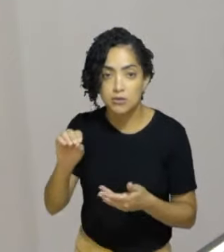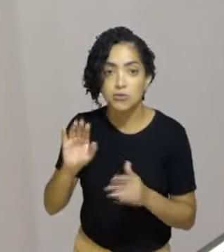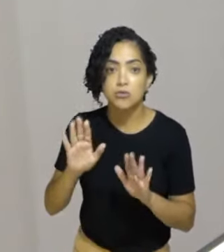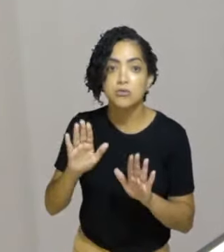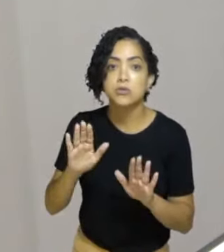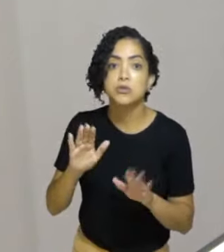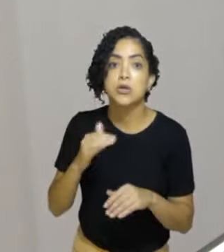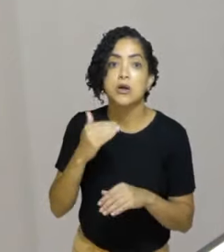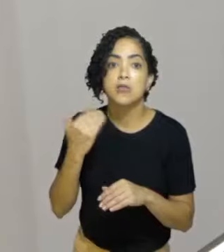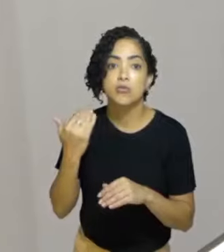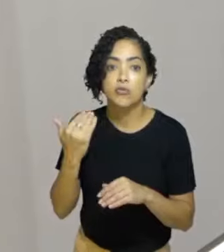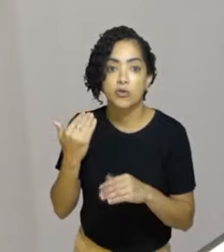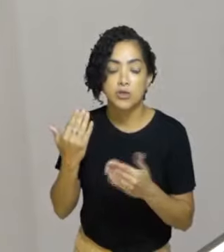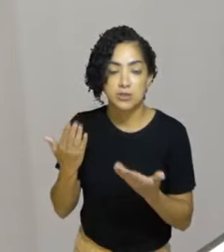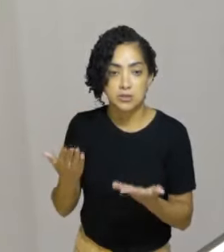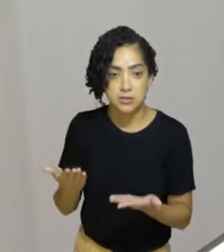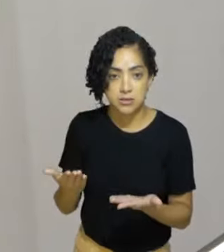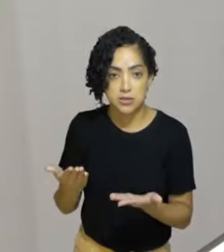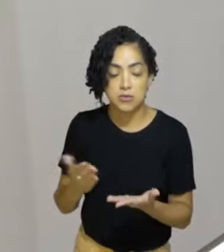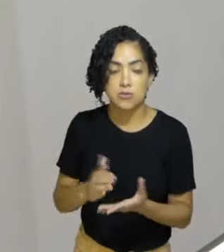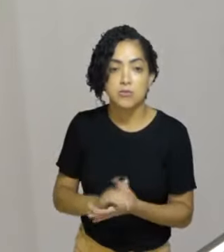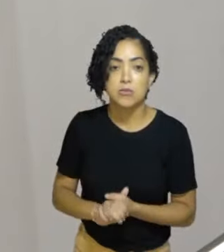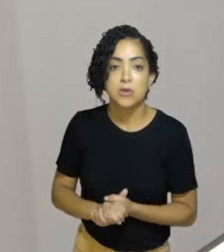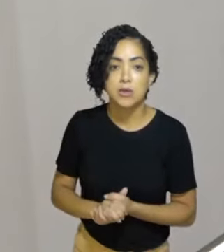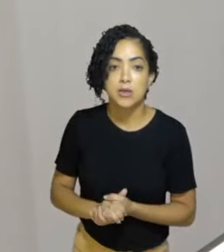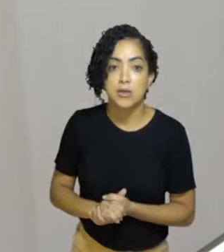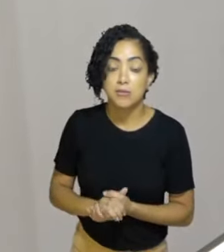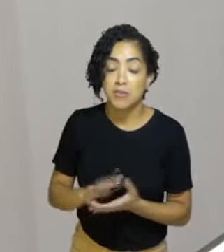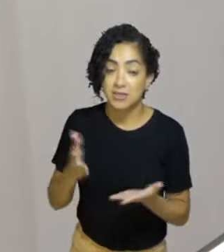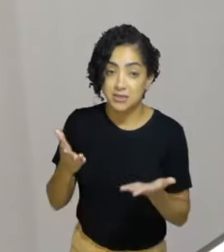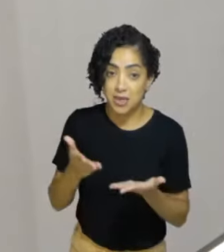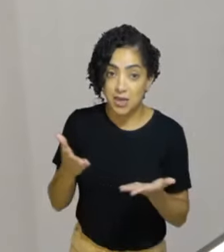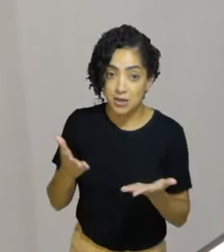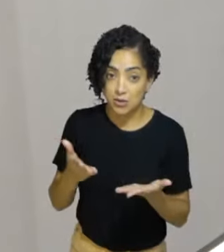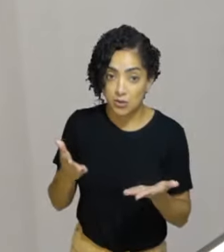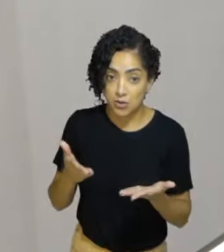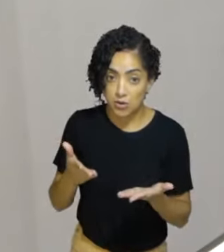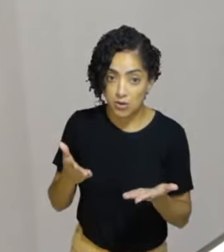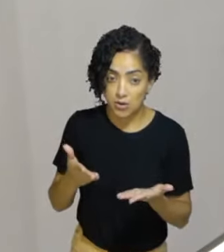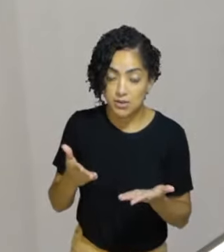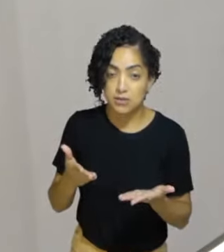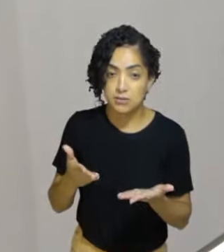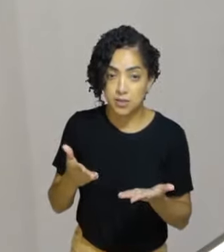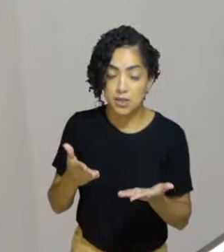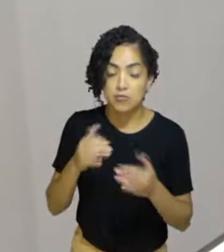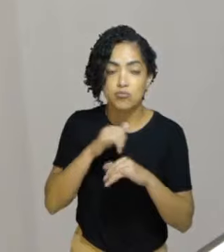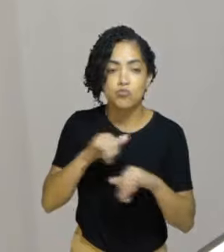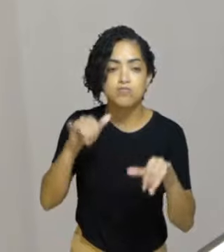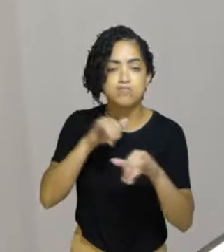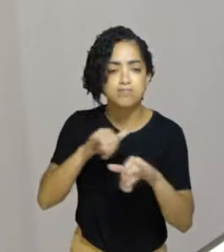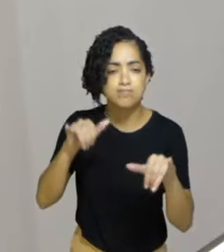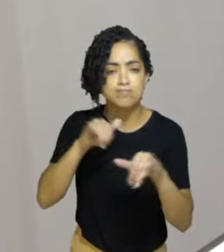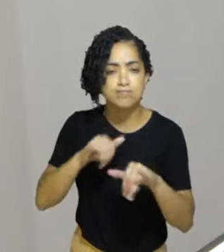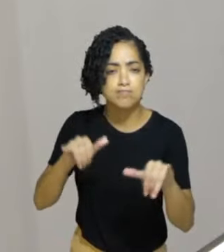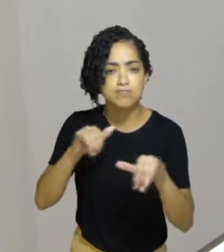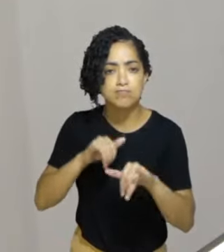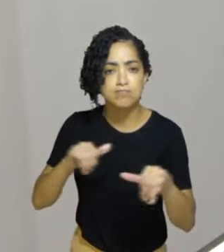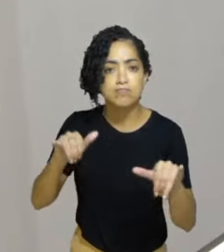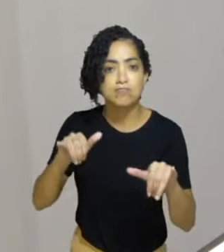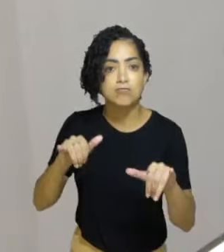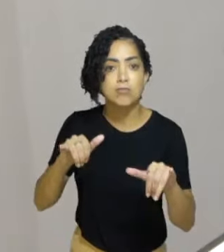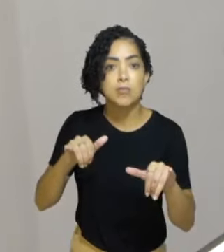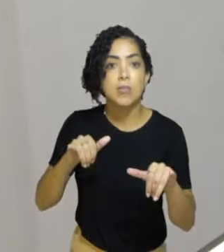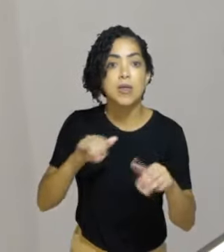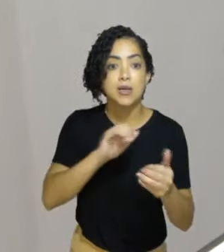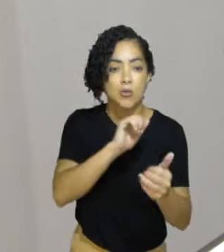fatídico episódio, infelizmente, que aconteceu. Mas agora eu trago uma grande notícia, que é uma da atleta de Palhoça